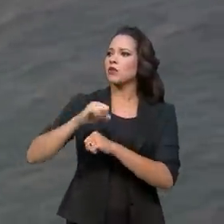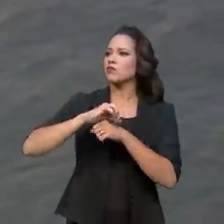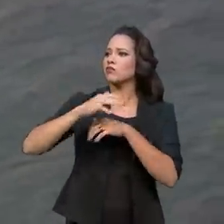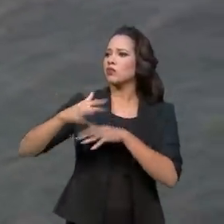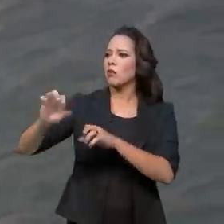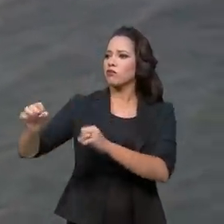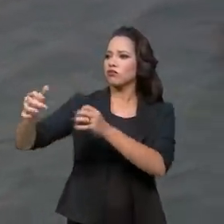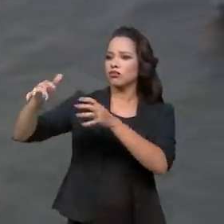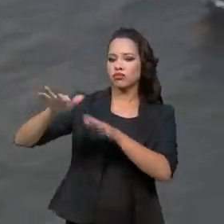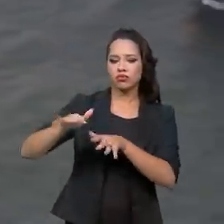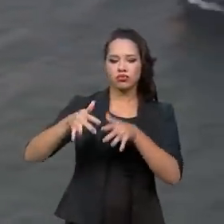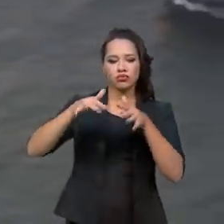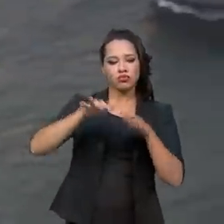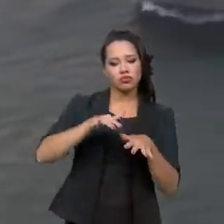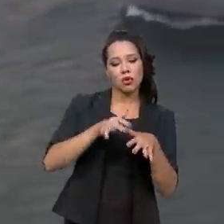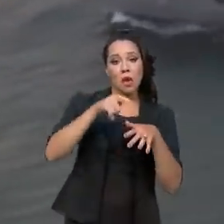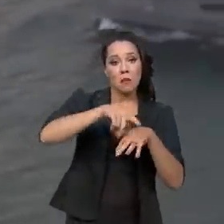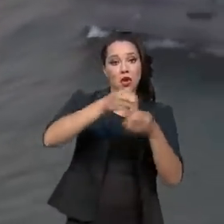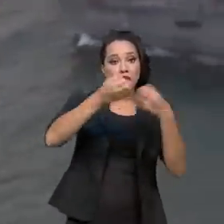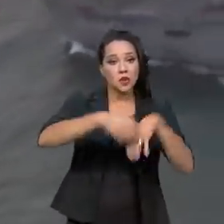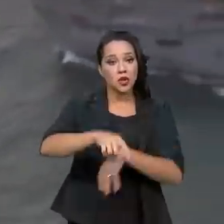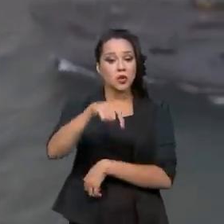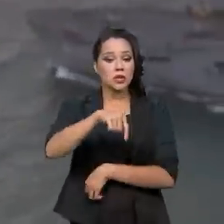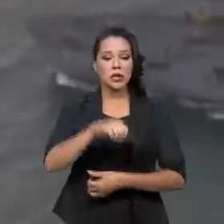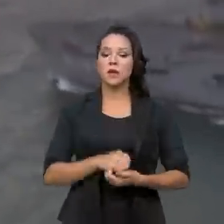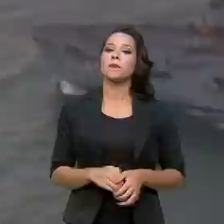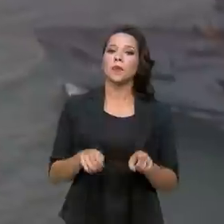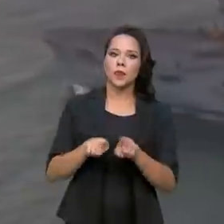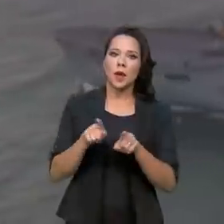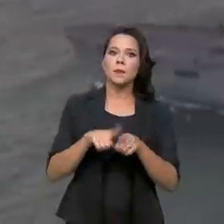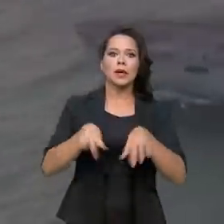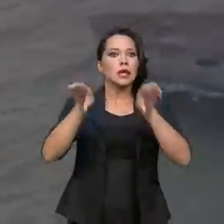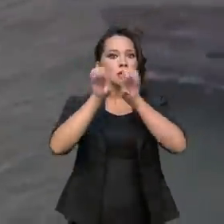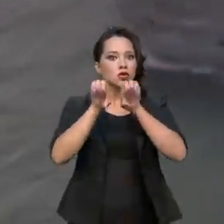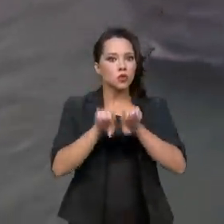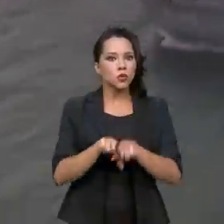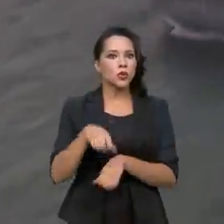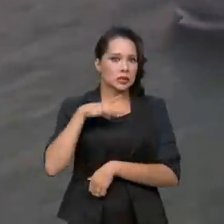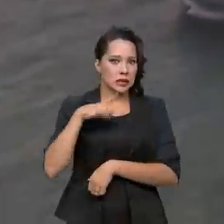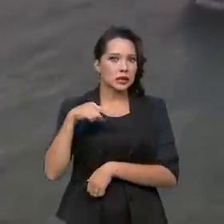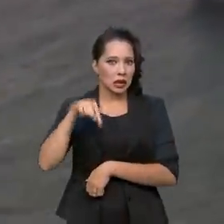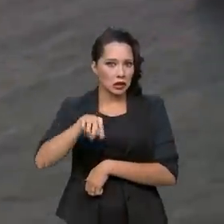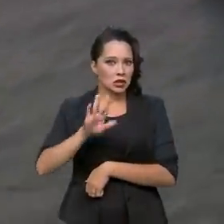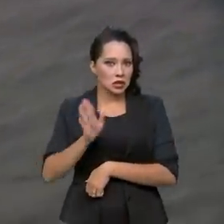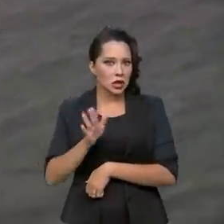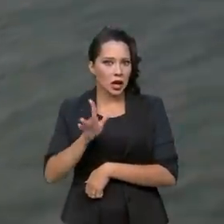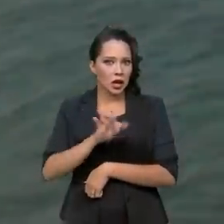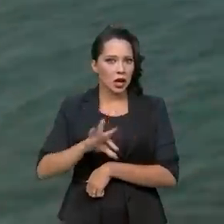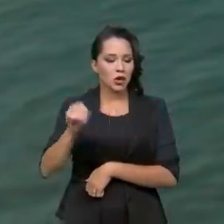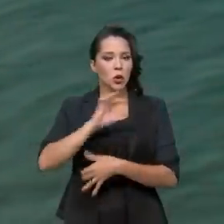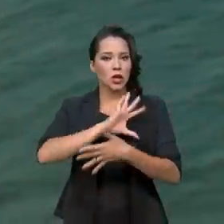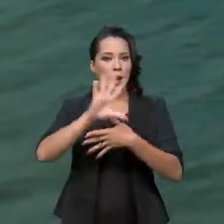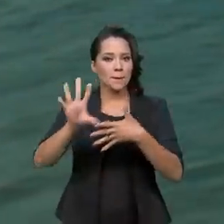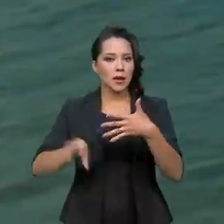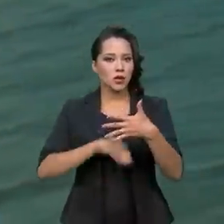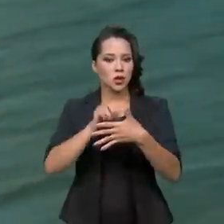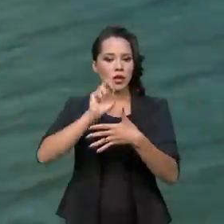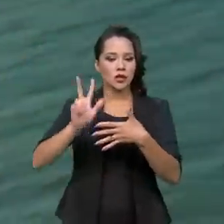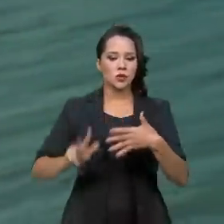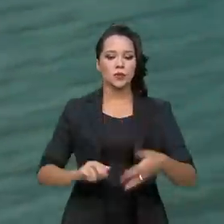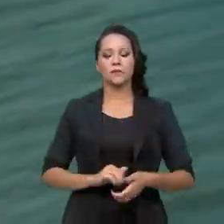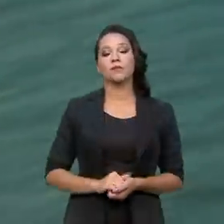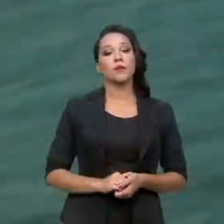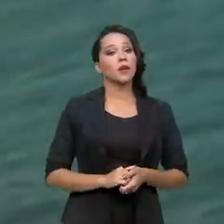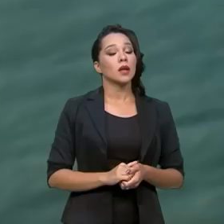que pode atrapalhar a nossa fauna, além das próprias infraestruturas que nós temos dispostas em toda a Amazônia Azul. E